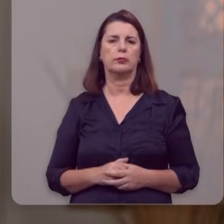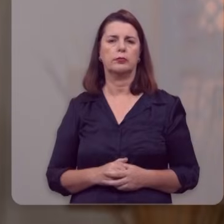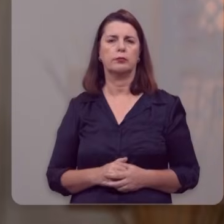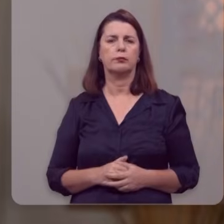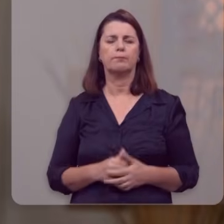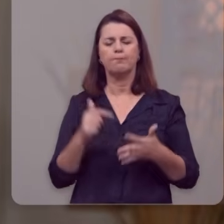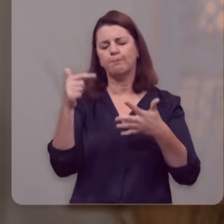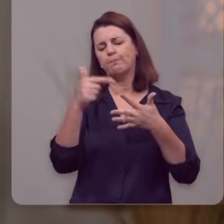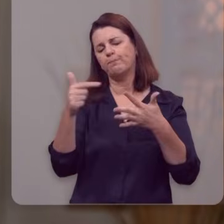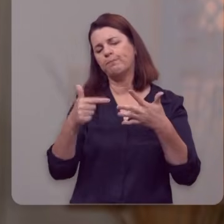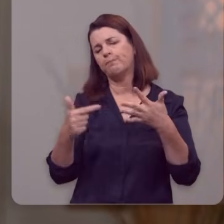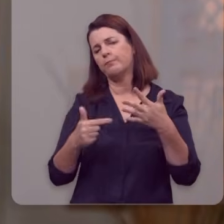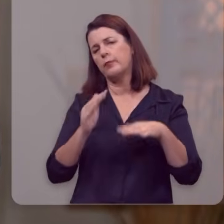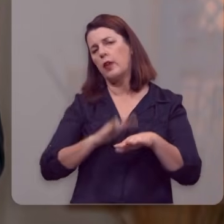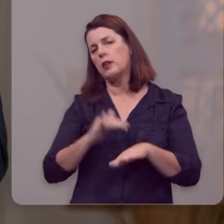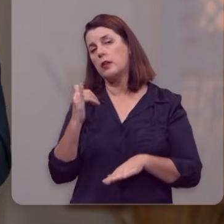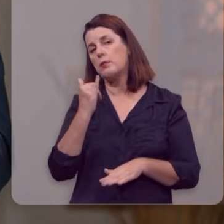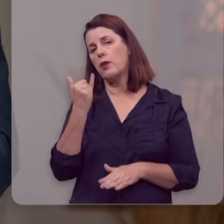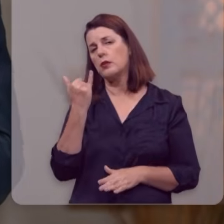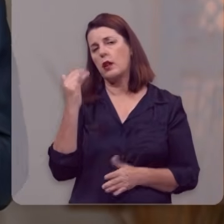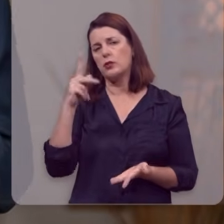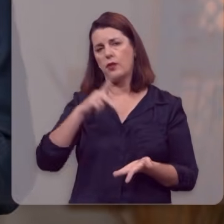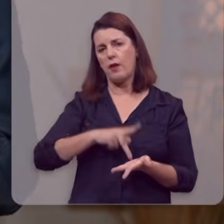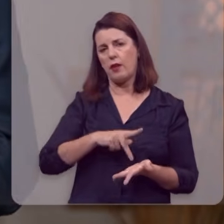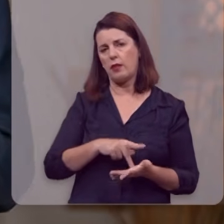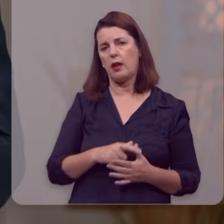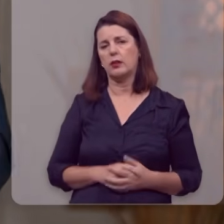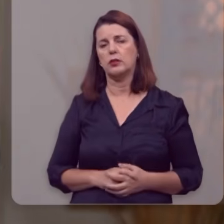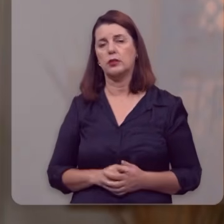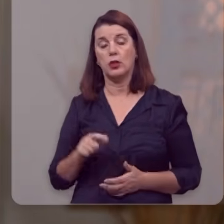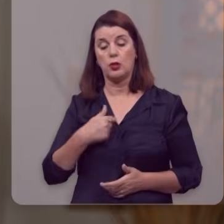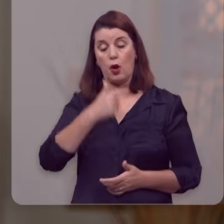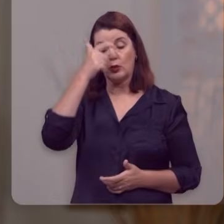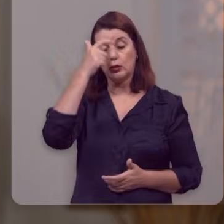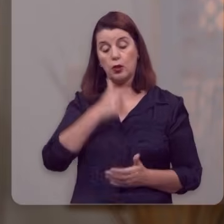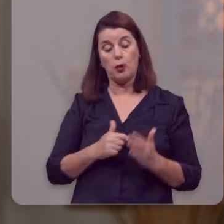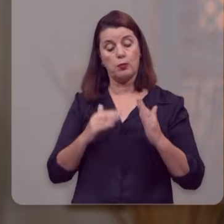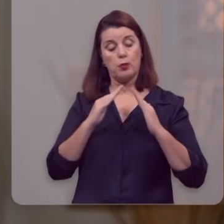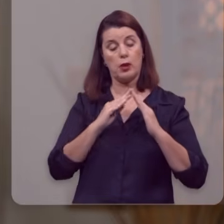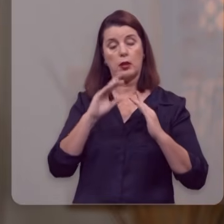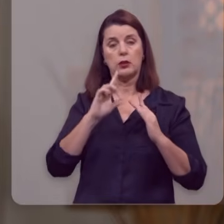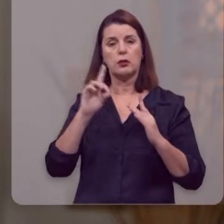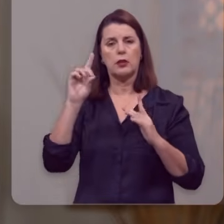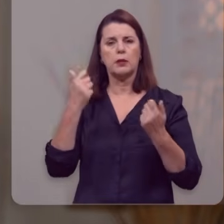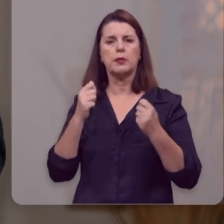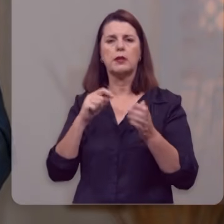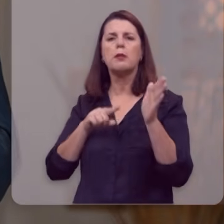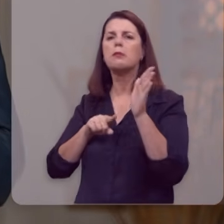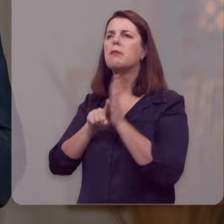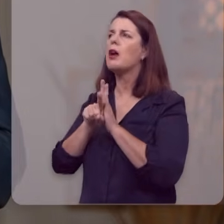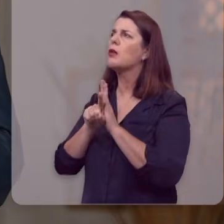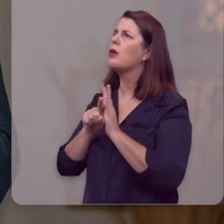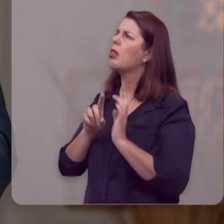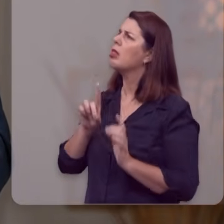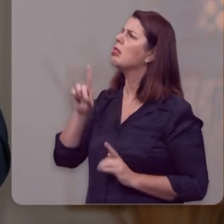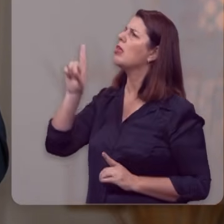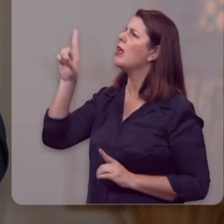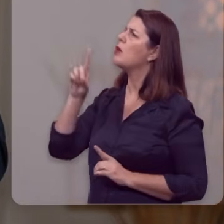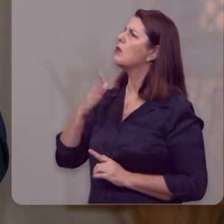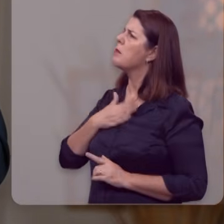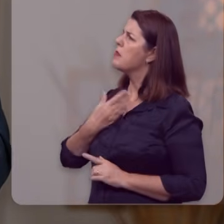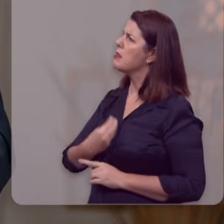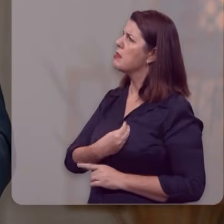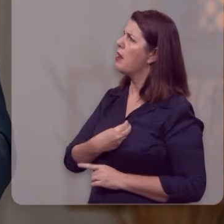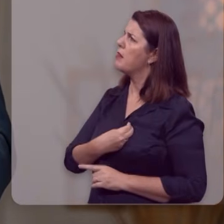Quais são as implicações dessa verdade? Sendo nós morada de Deus, precisamos perguntar: meu Deus, a